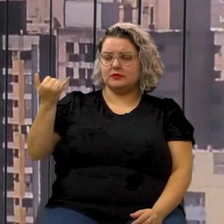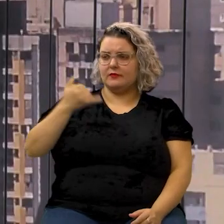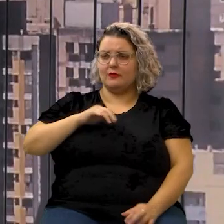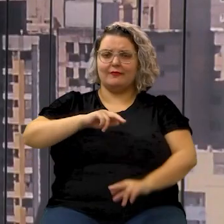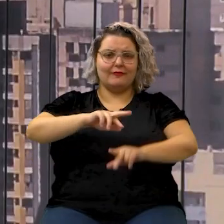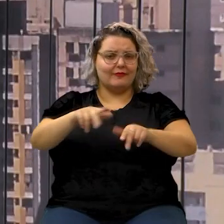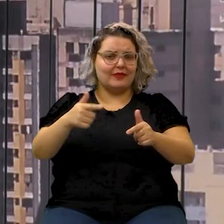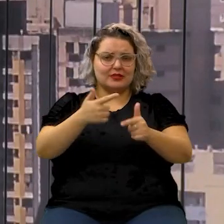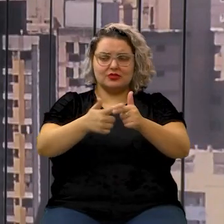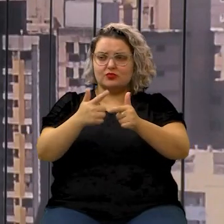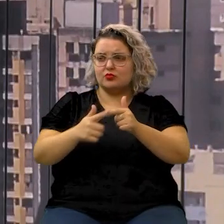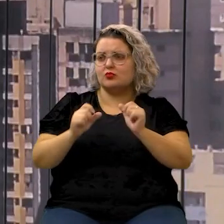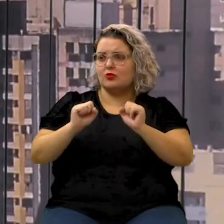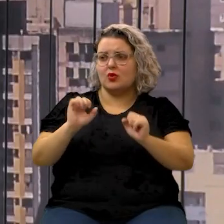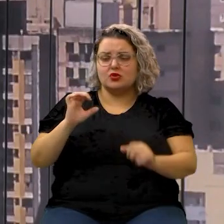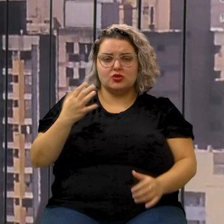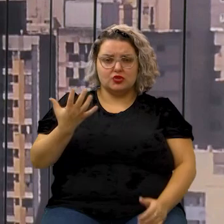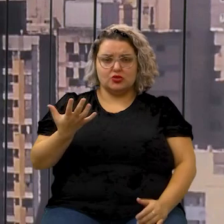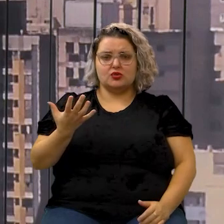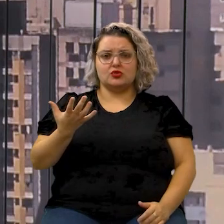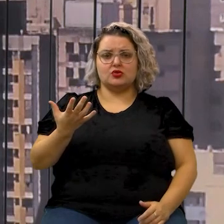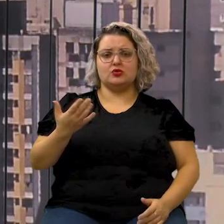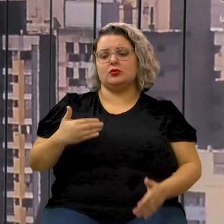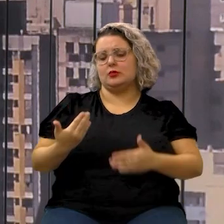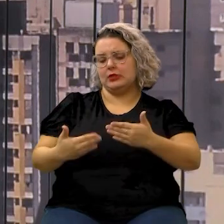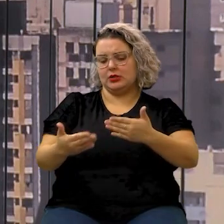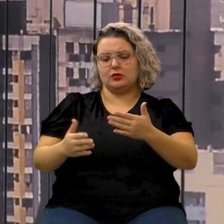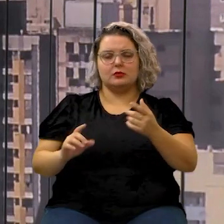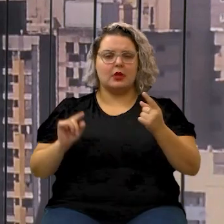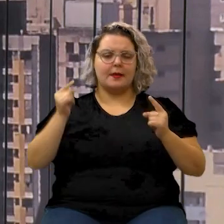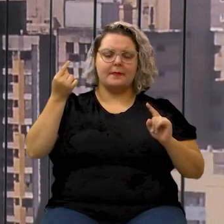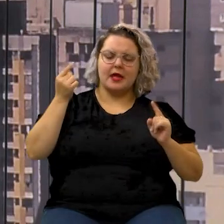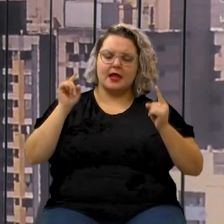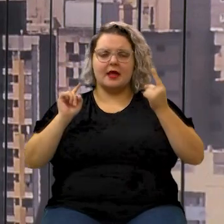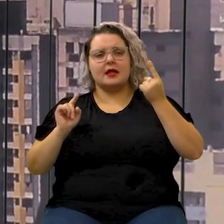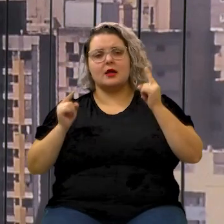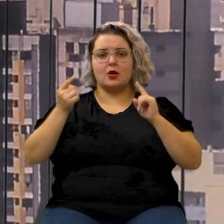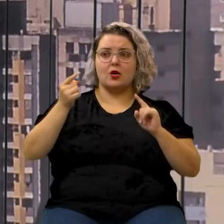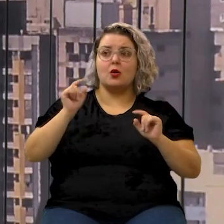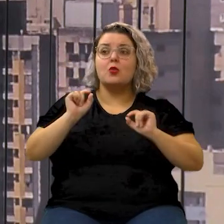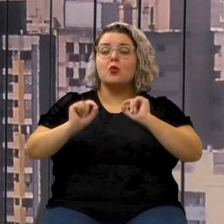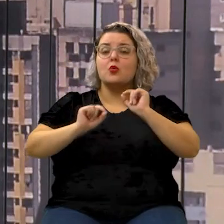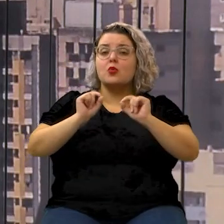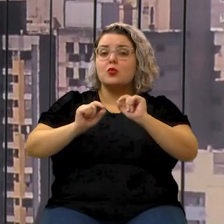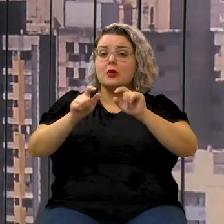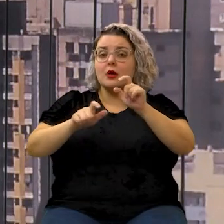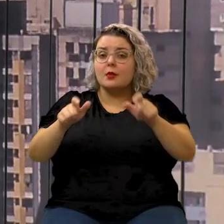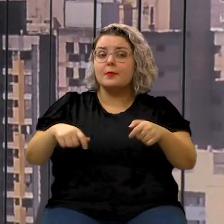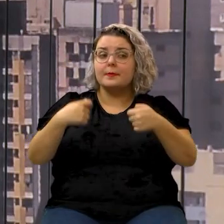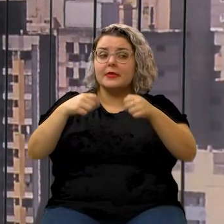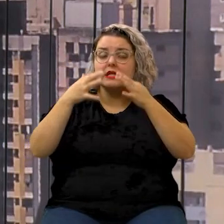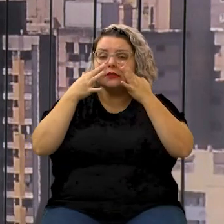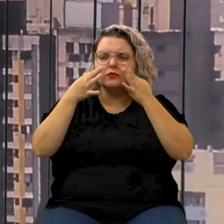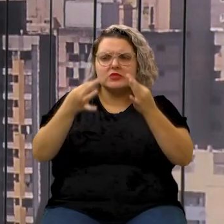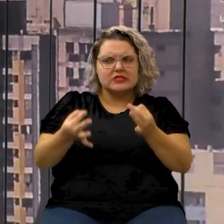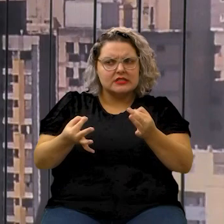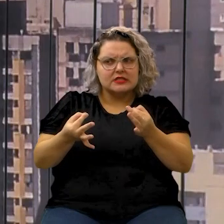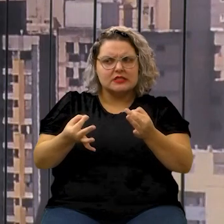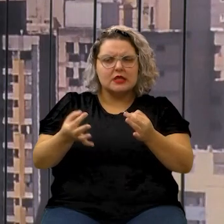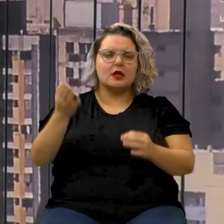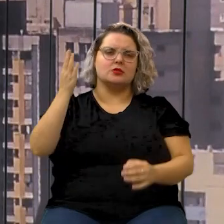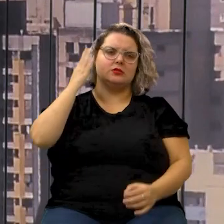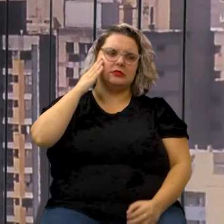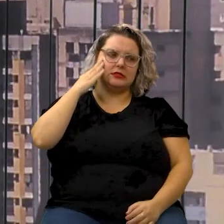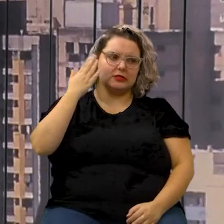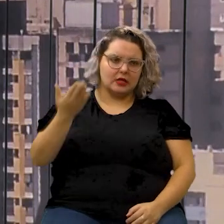aí vários problemas que podem acontecer, né, durante a festa. O que a pessoa deve prestar atenção, né? A